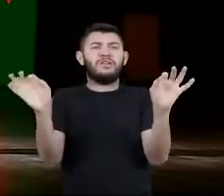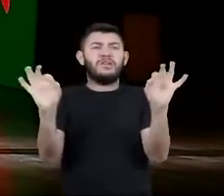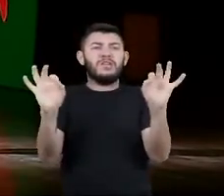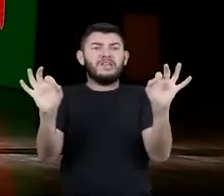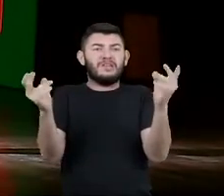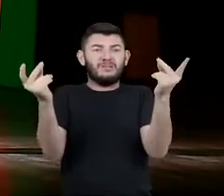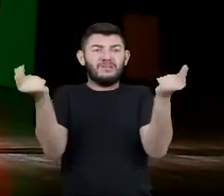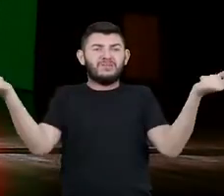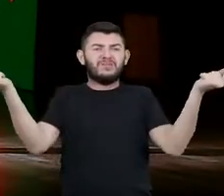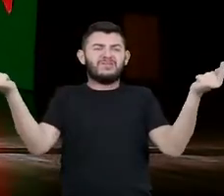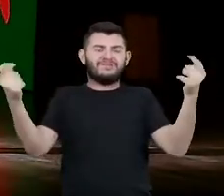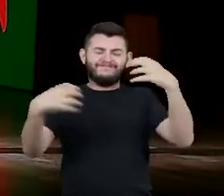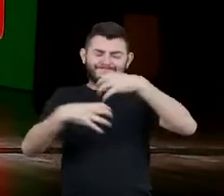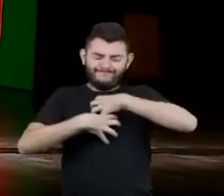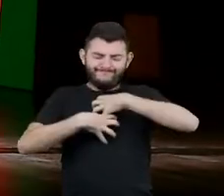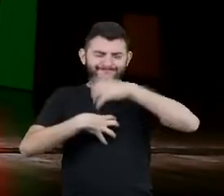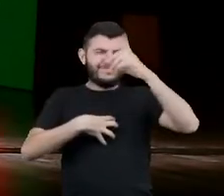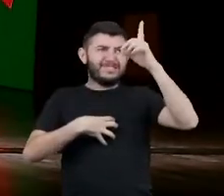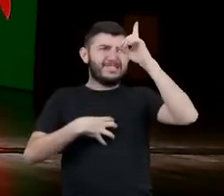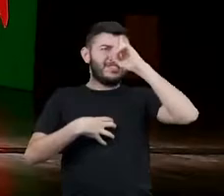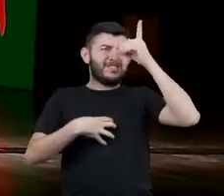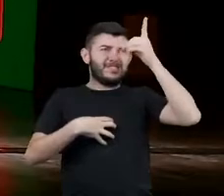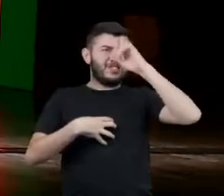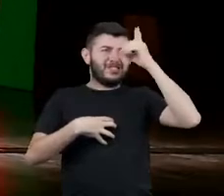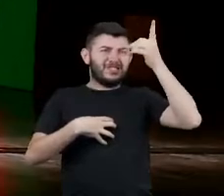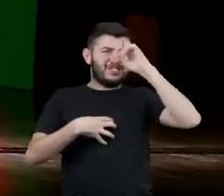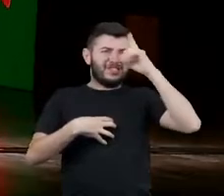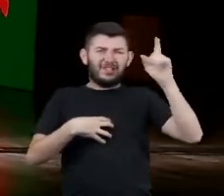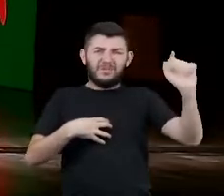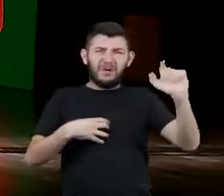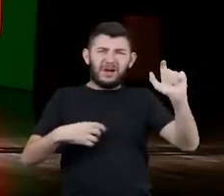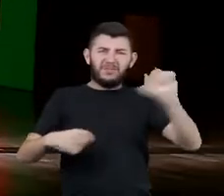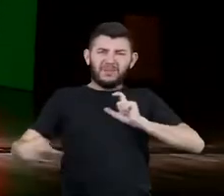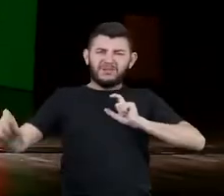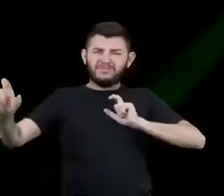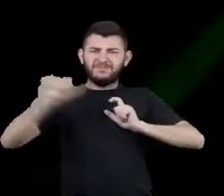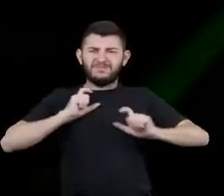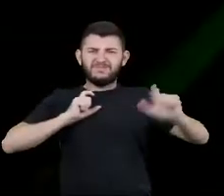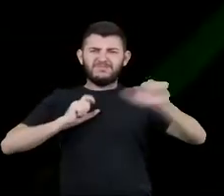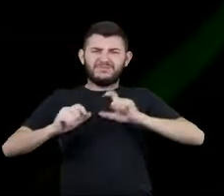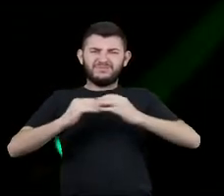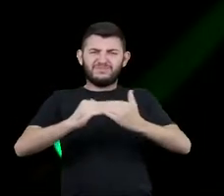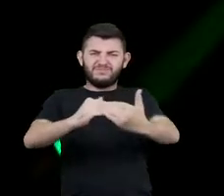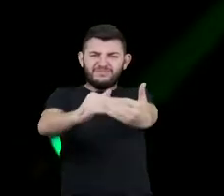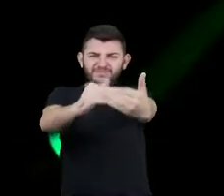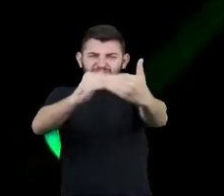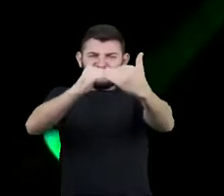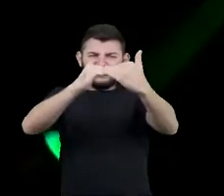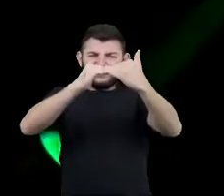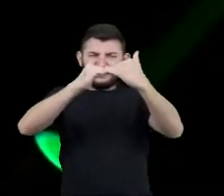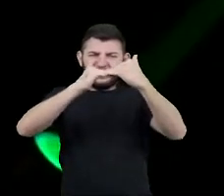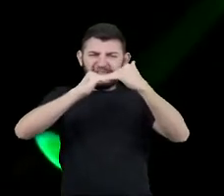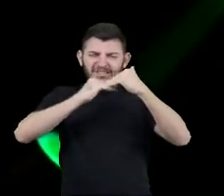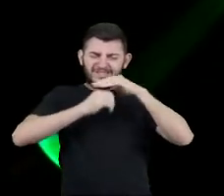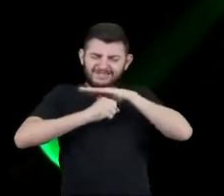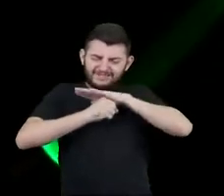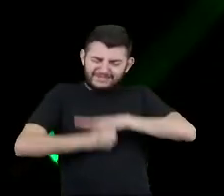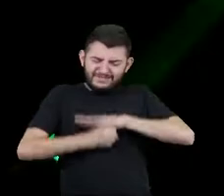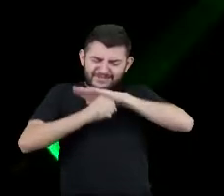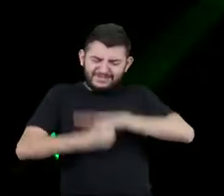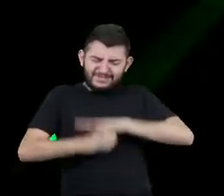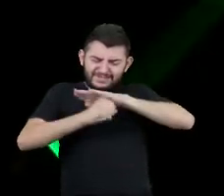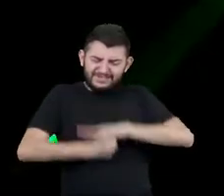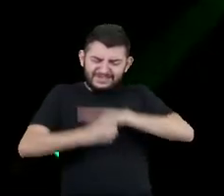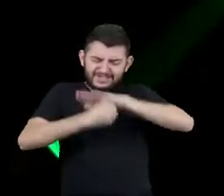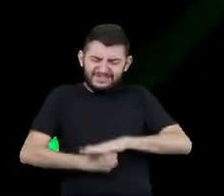eu, junto com os povos indígenas, denunciei as invasões e o